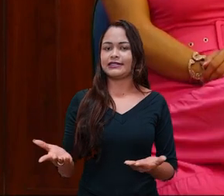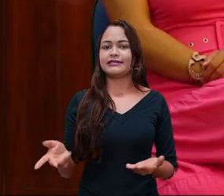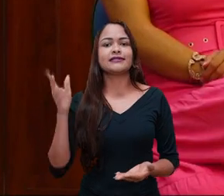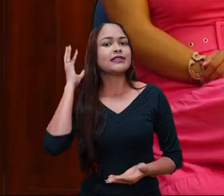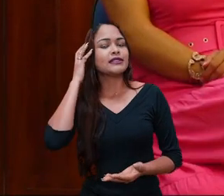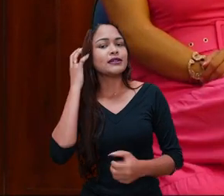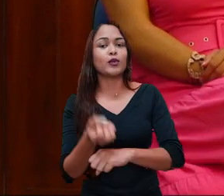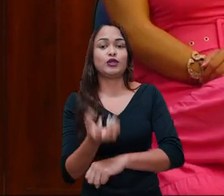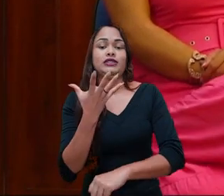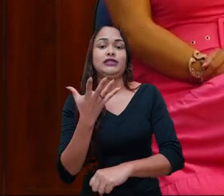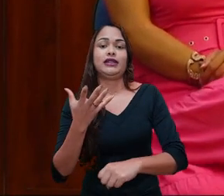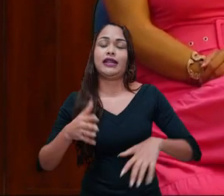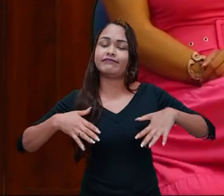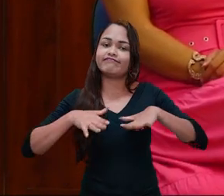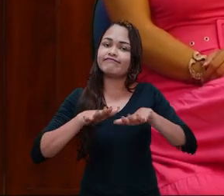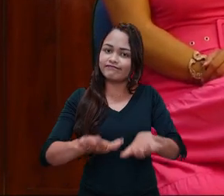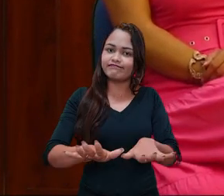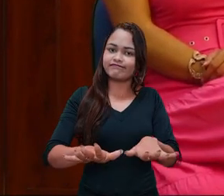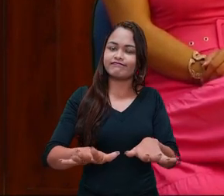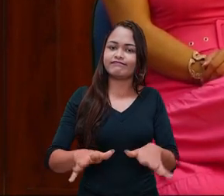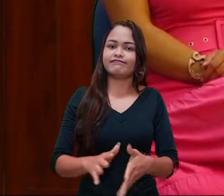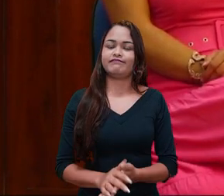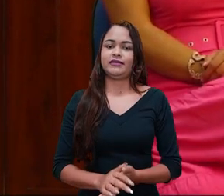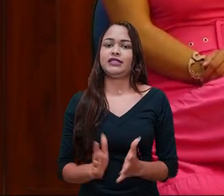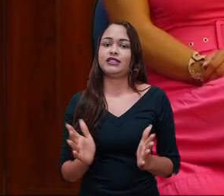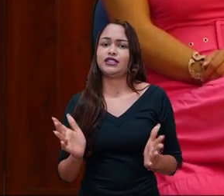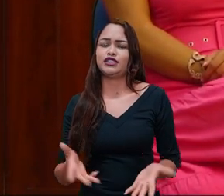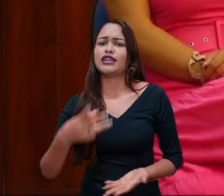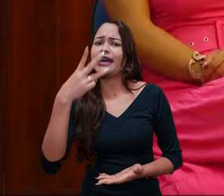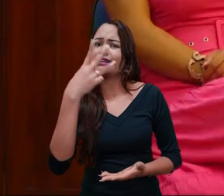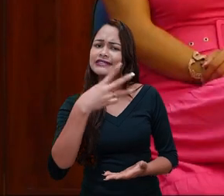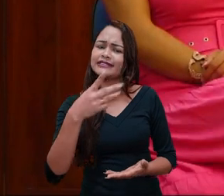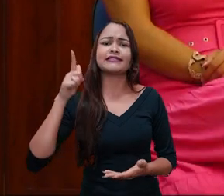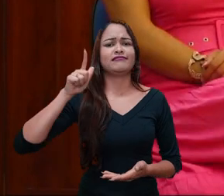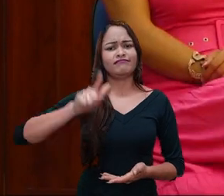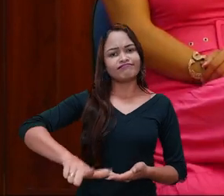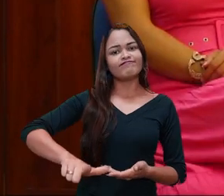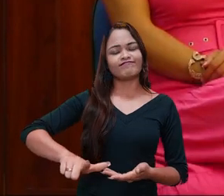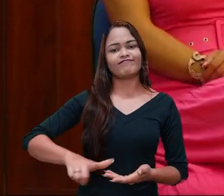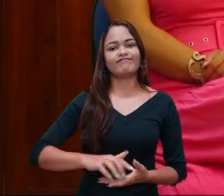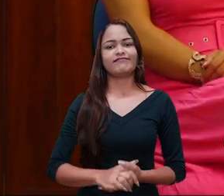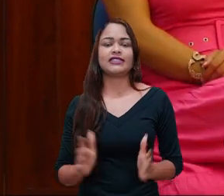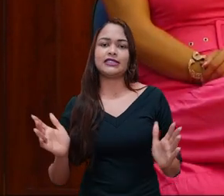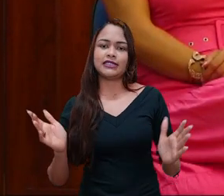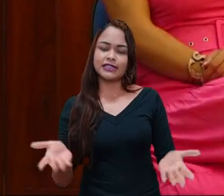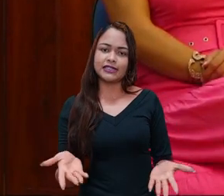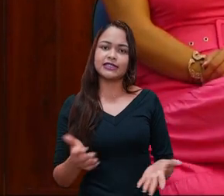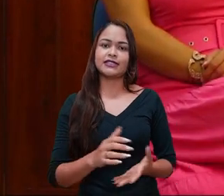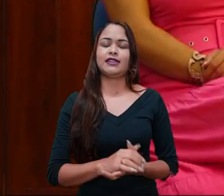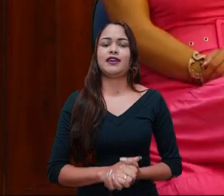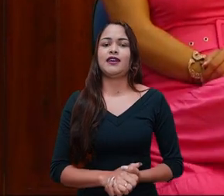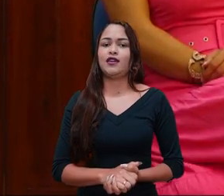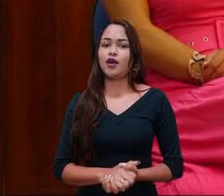Incluir, ele já vem, está no seu na sua terceira temporada e agora podemos